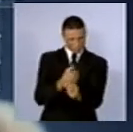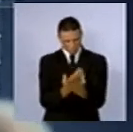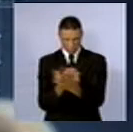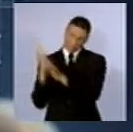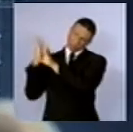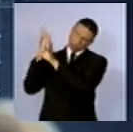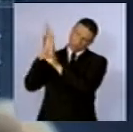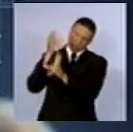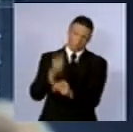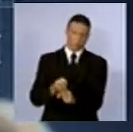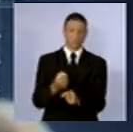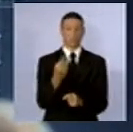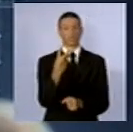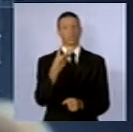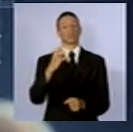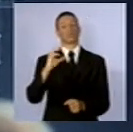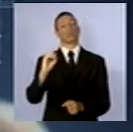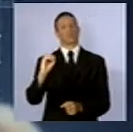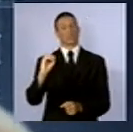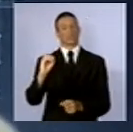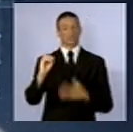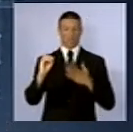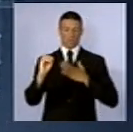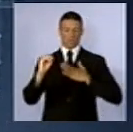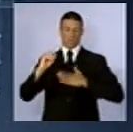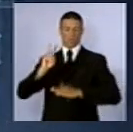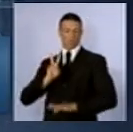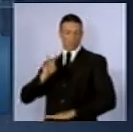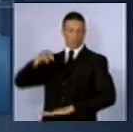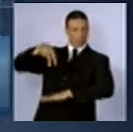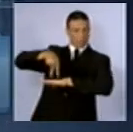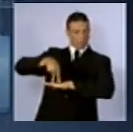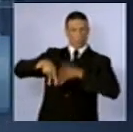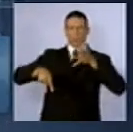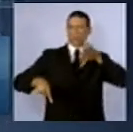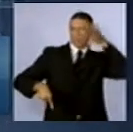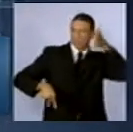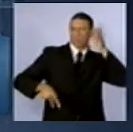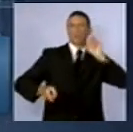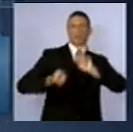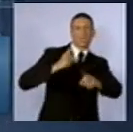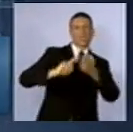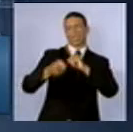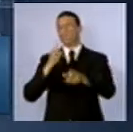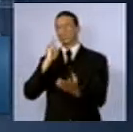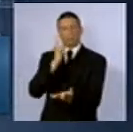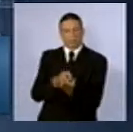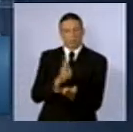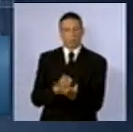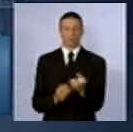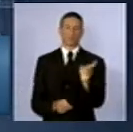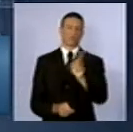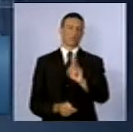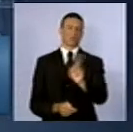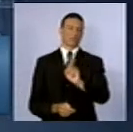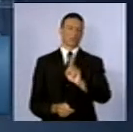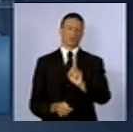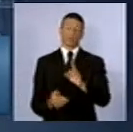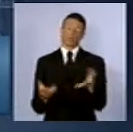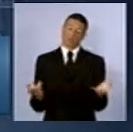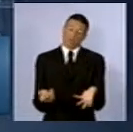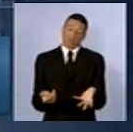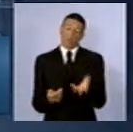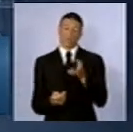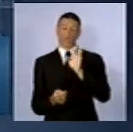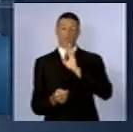eu acho que não é o meu meu papel aqui nesta audiência fazer continuar essa discussão né Eu acho que o que eu posso trazer eu acho que a razão da minha